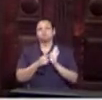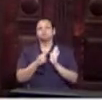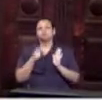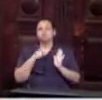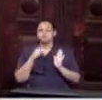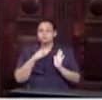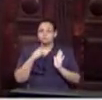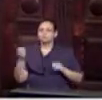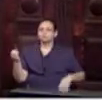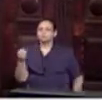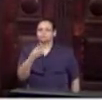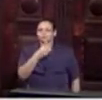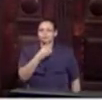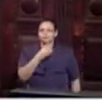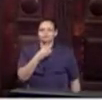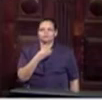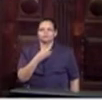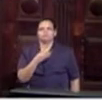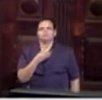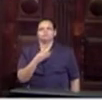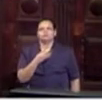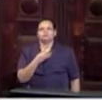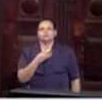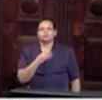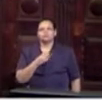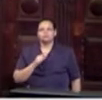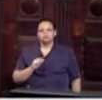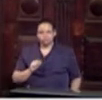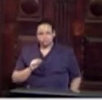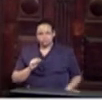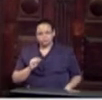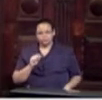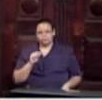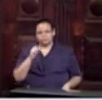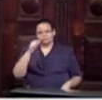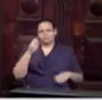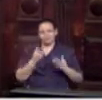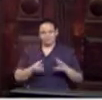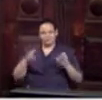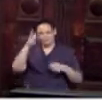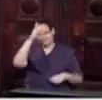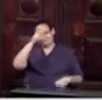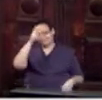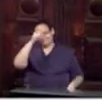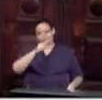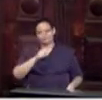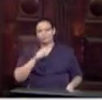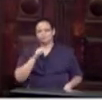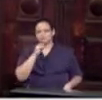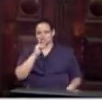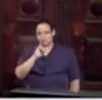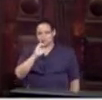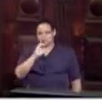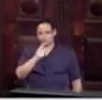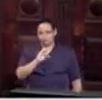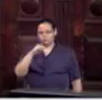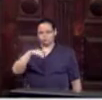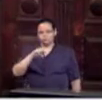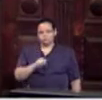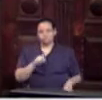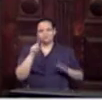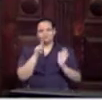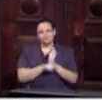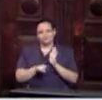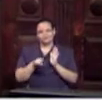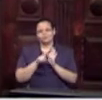um elemento novo em relação à cadeia hortifruti granjeira, que é uma isenção de ICMS, para